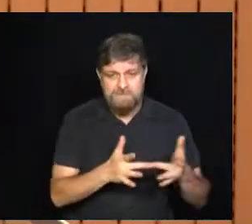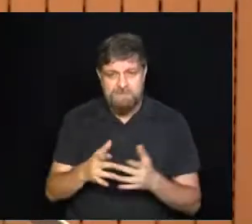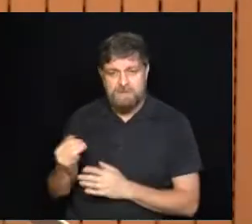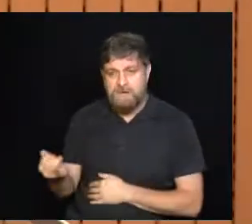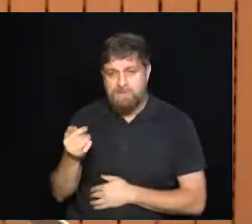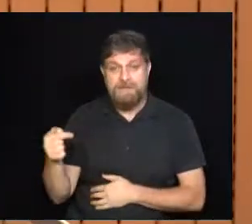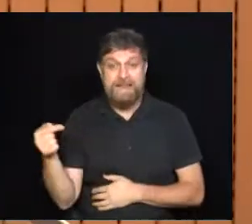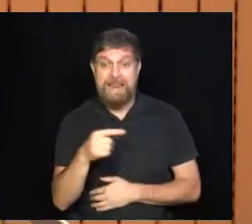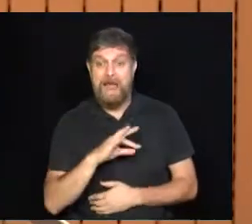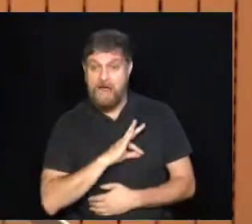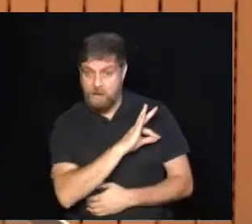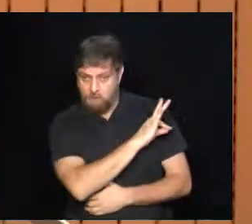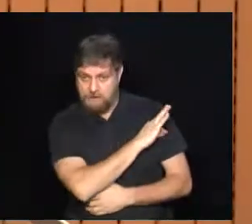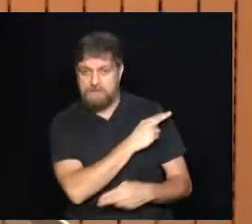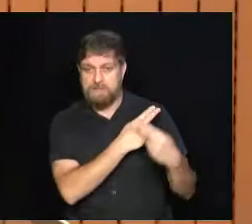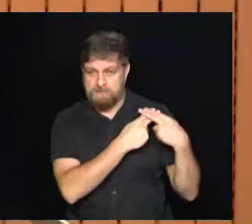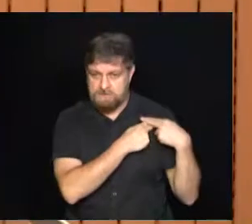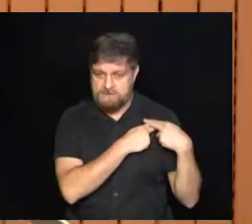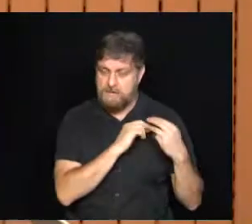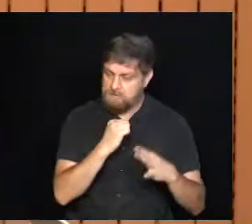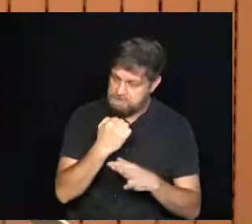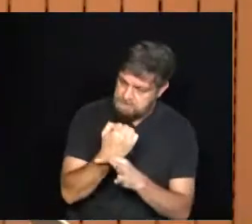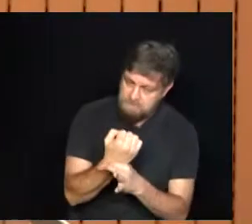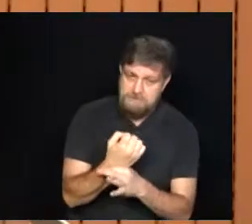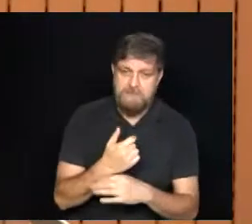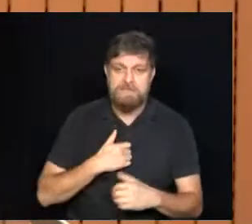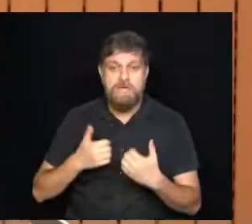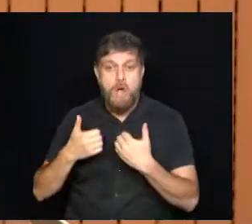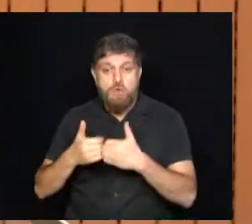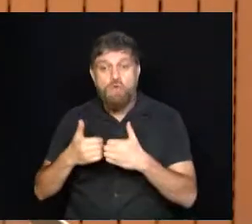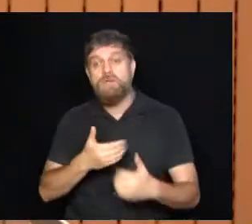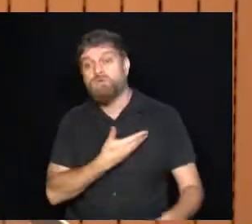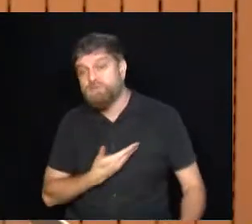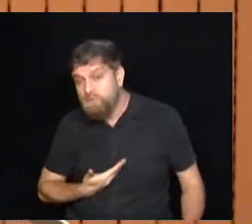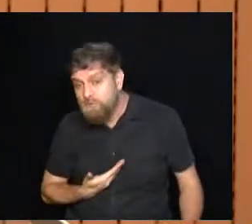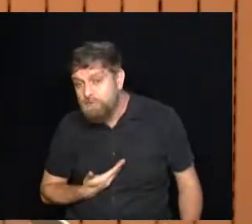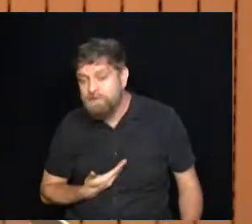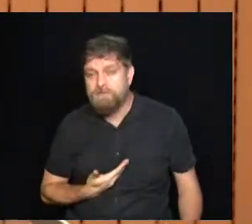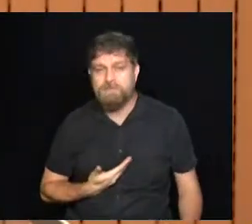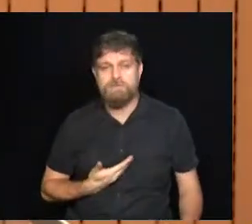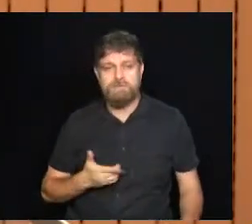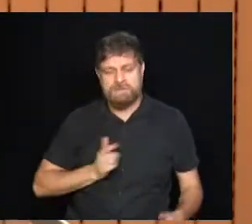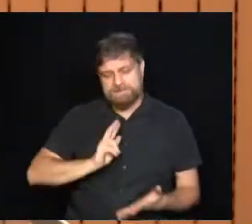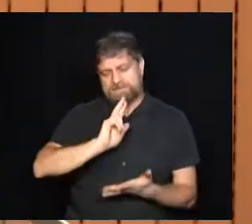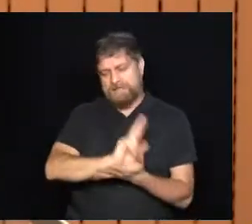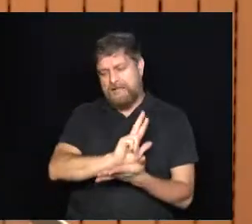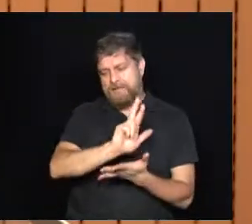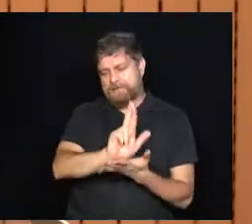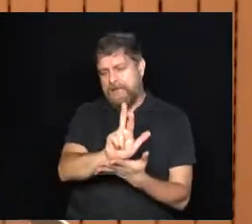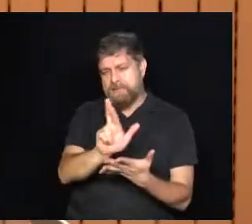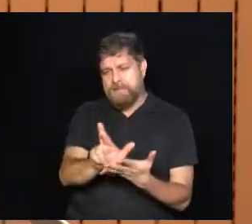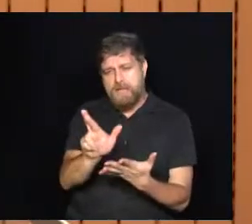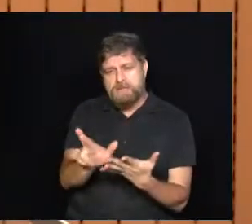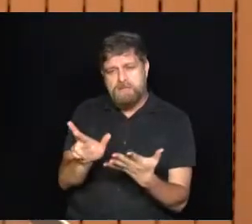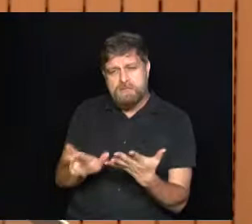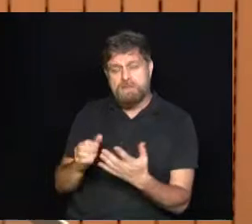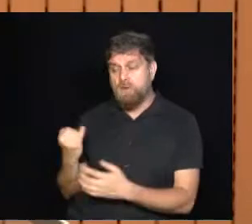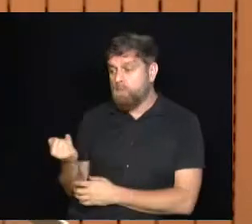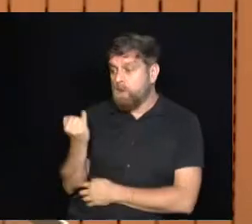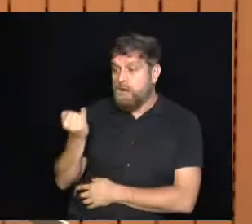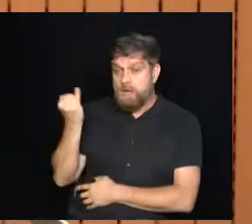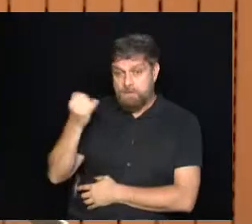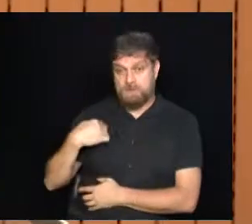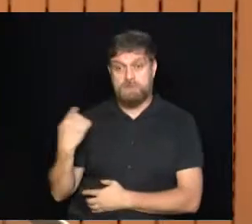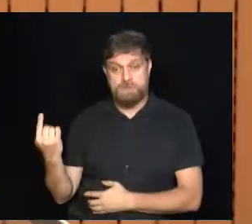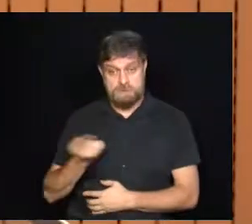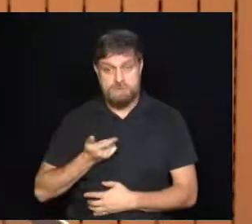na guarda, na segurança, no transporte, o quanto é importante a gente